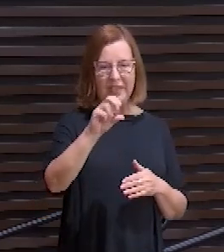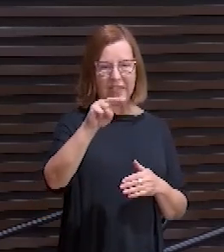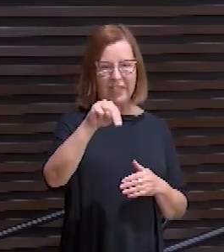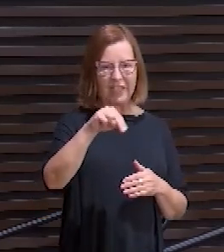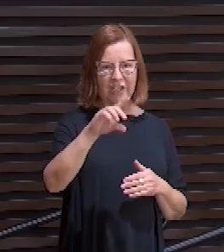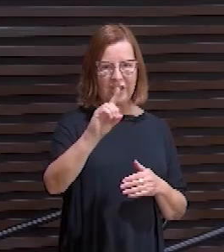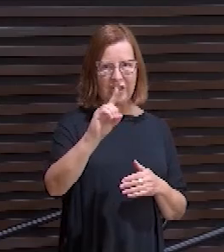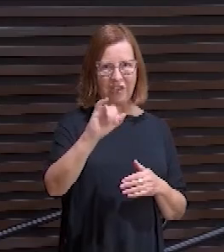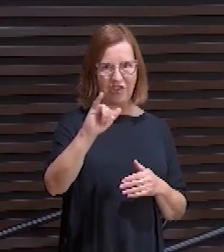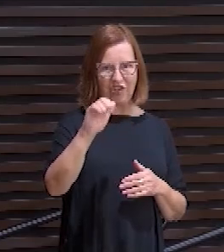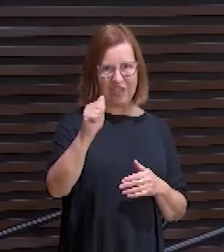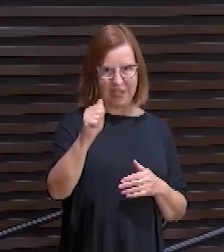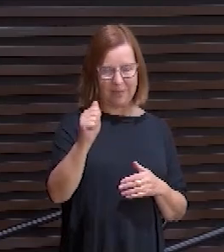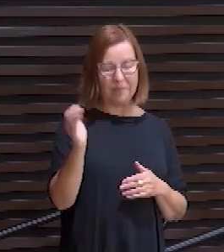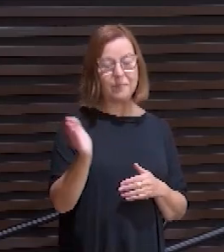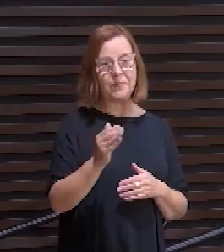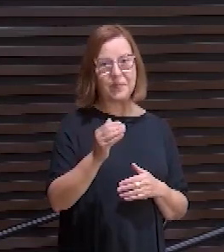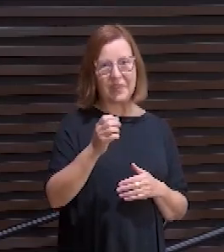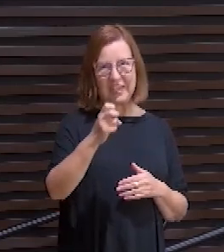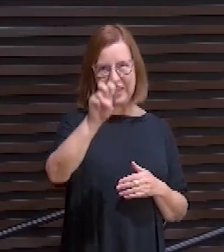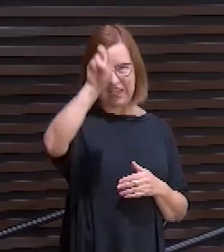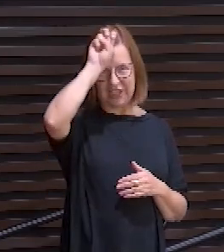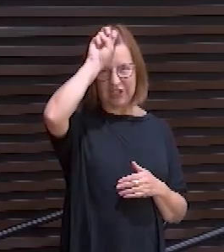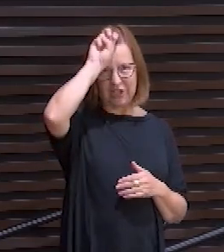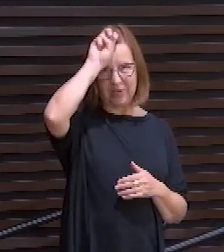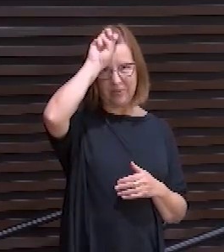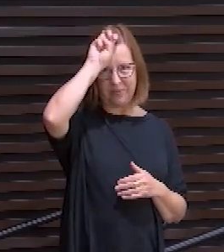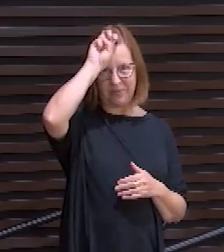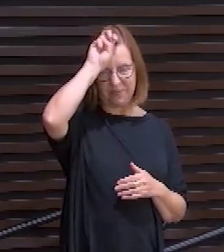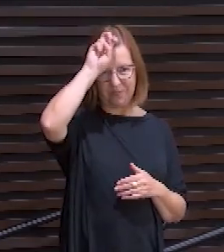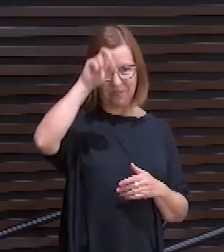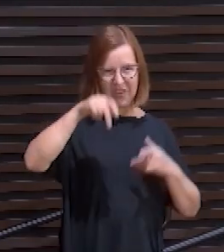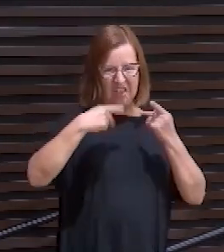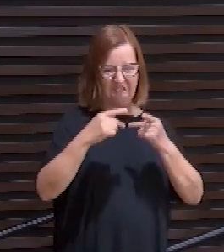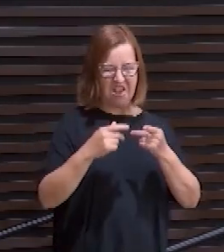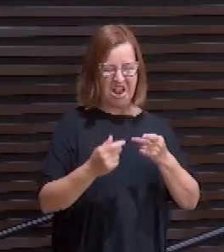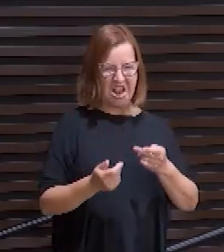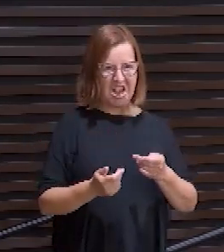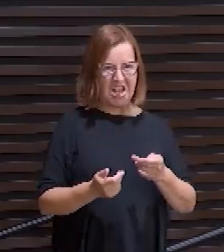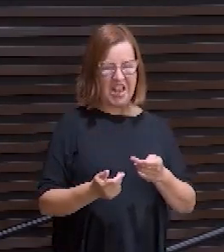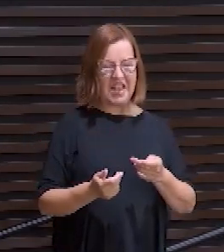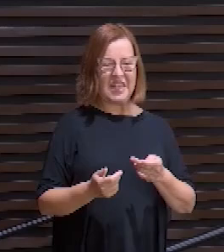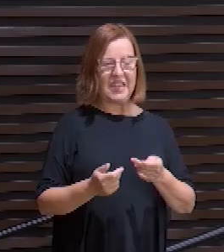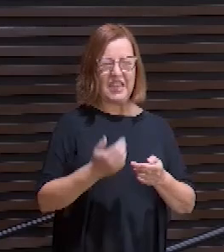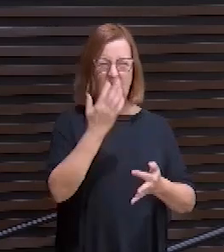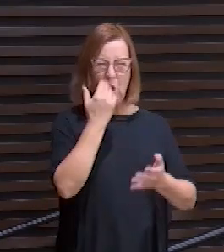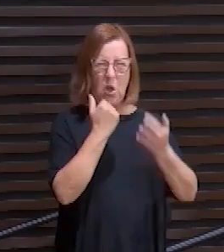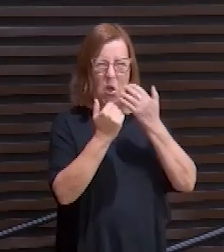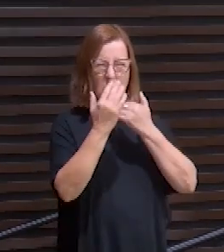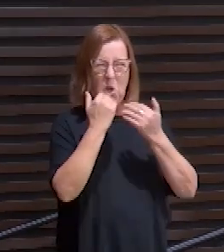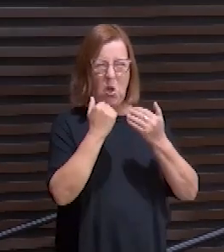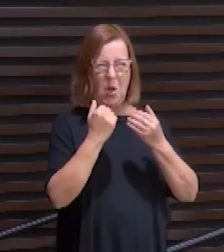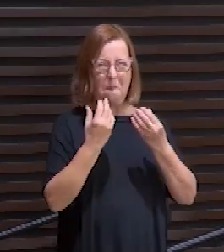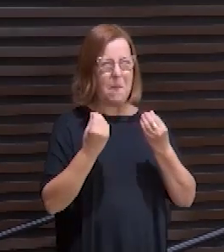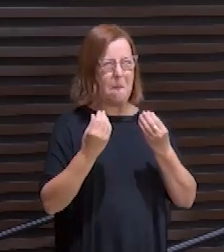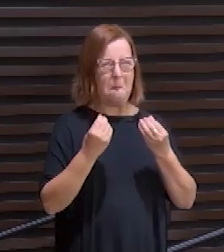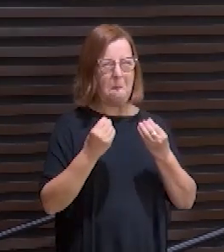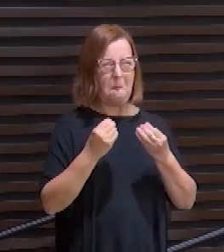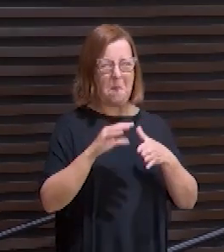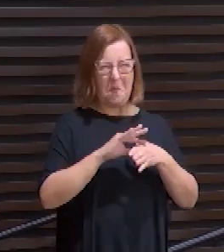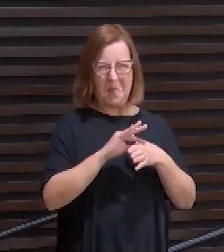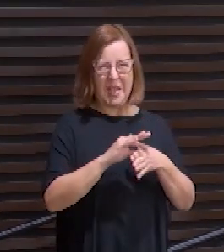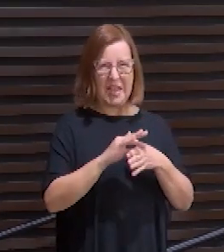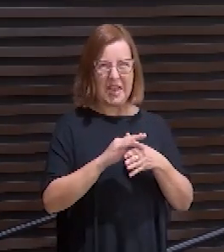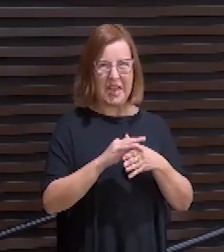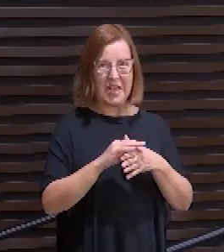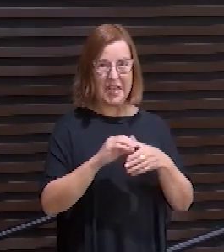E foi dito para esse urso: levanta-te e devora muita carne. Isso mostra o apetite voraz que eles tinham por